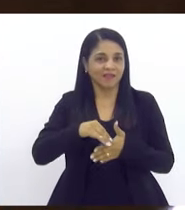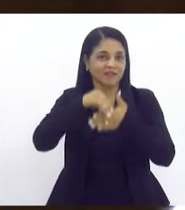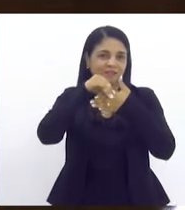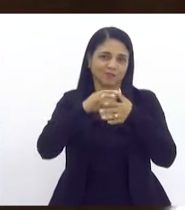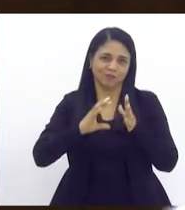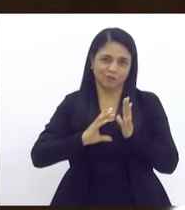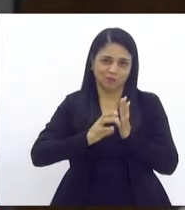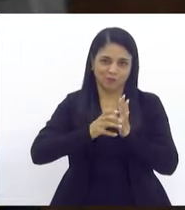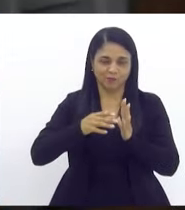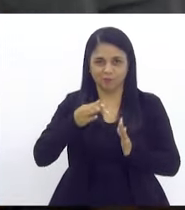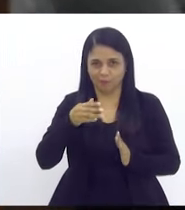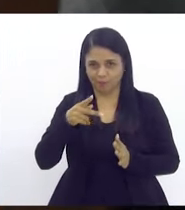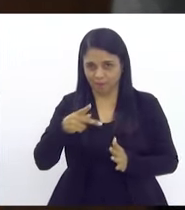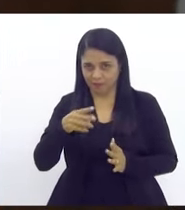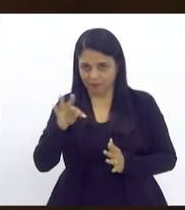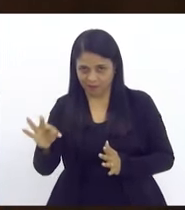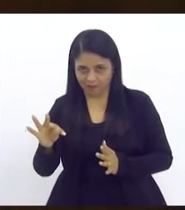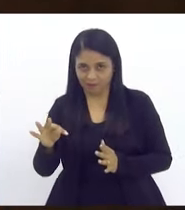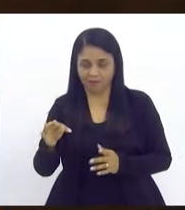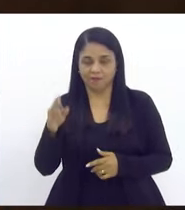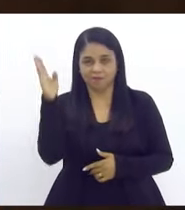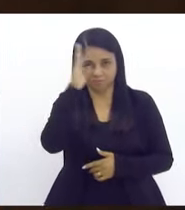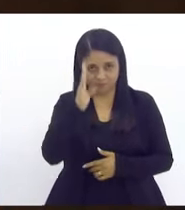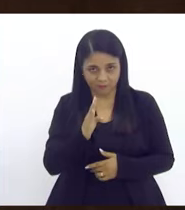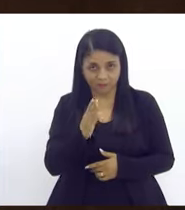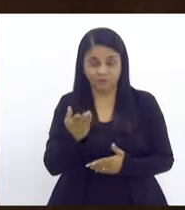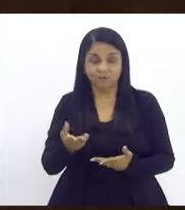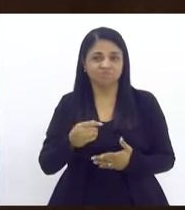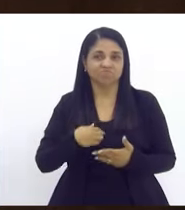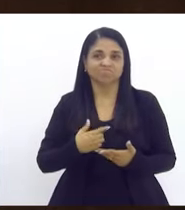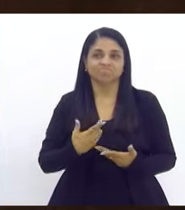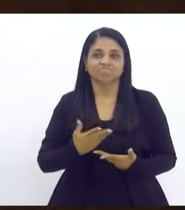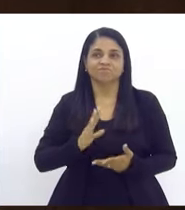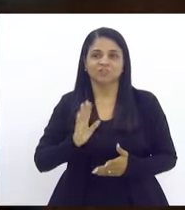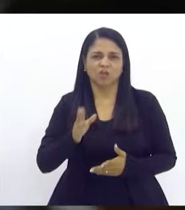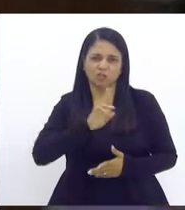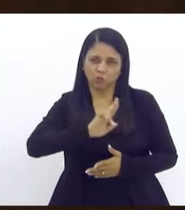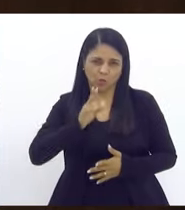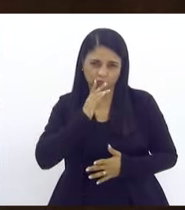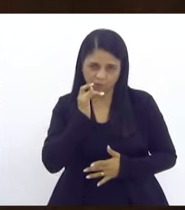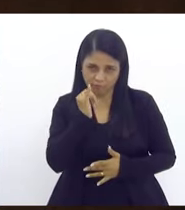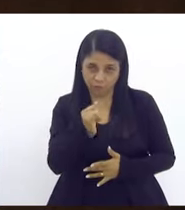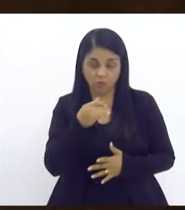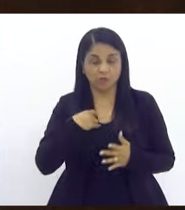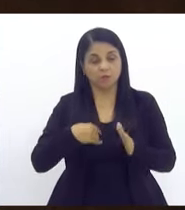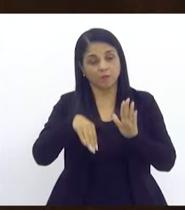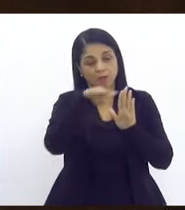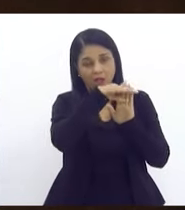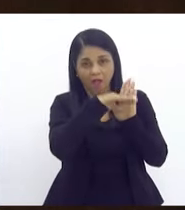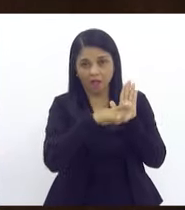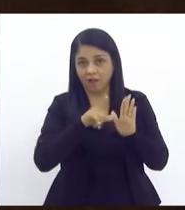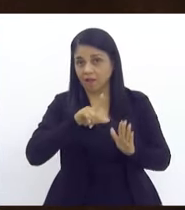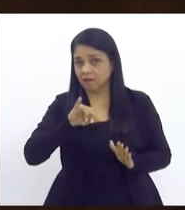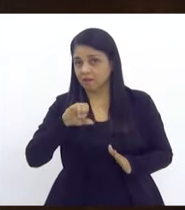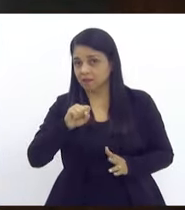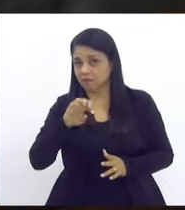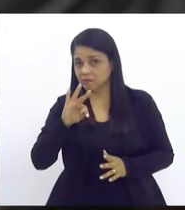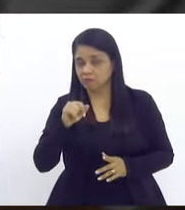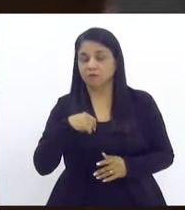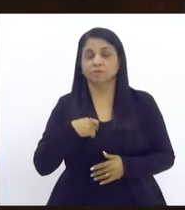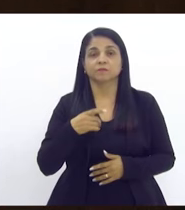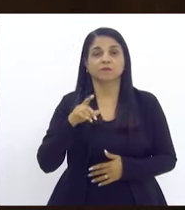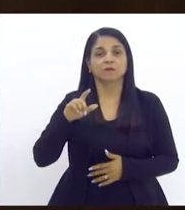nosso voto contrário. E aqui também, senhora presidente, ratificar o meu nome na lista apresentada pelo deputado Alan Lopes, deputado Felipe